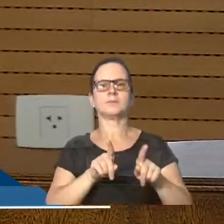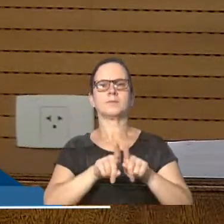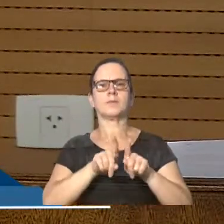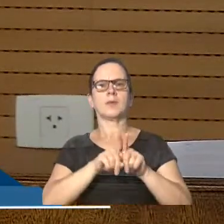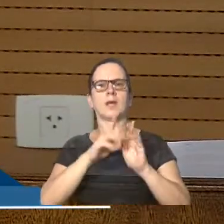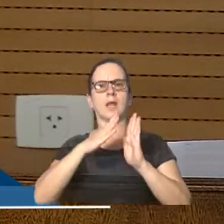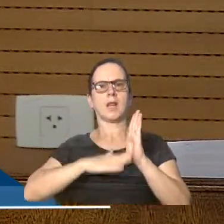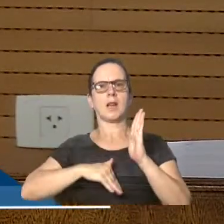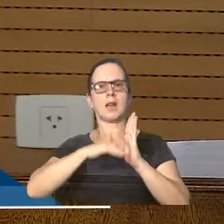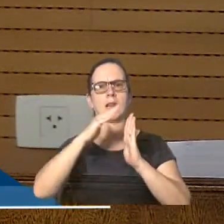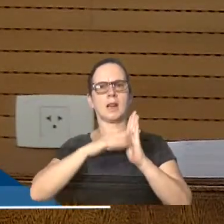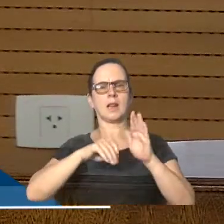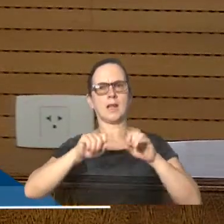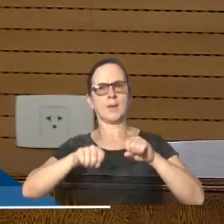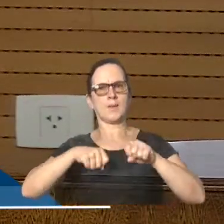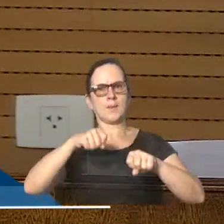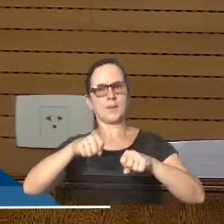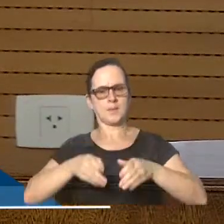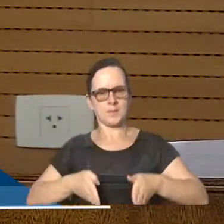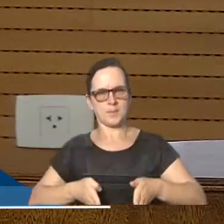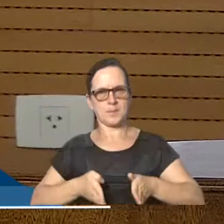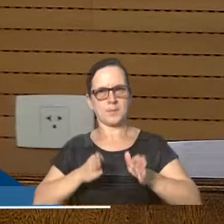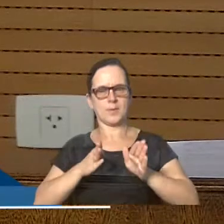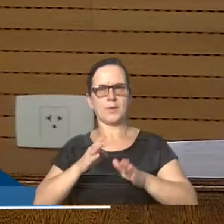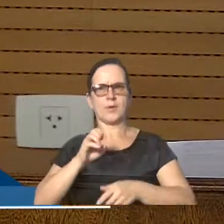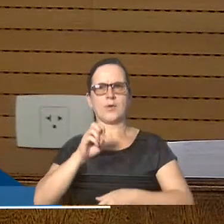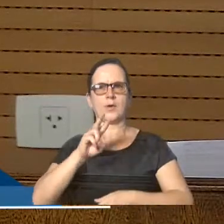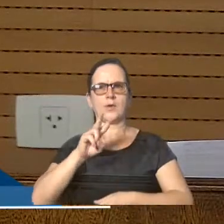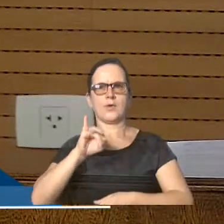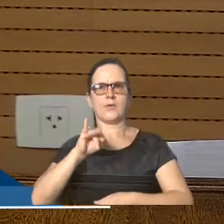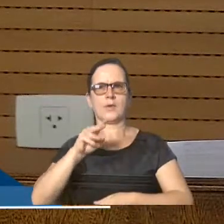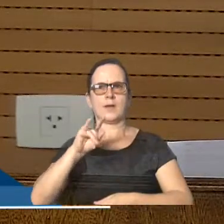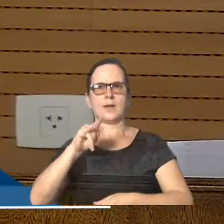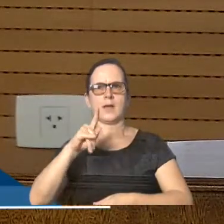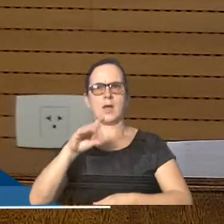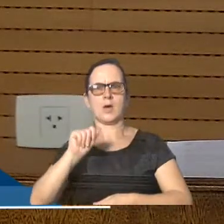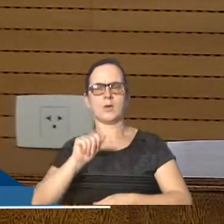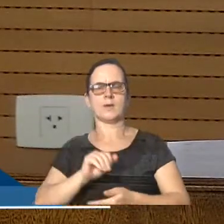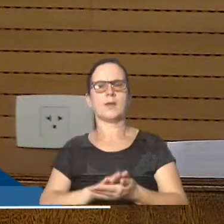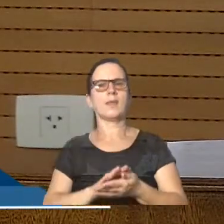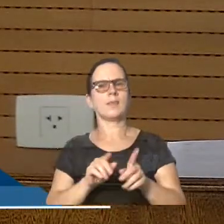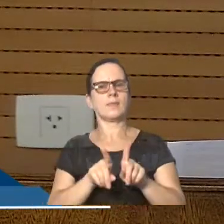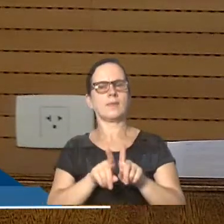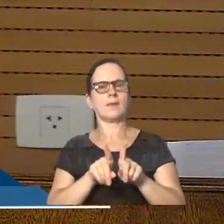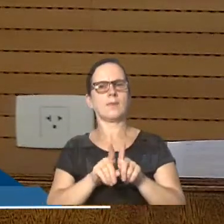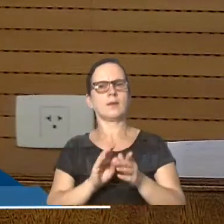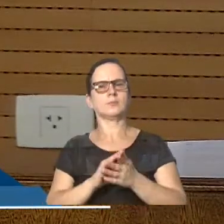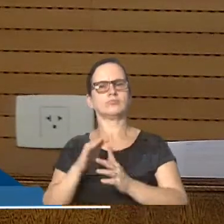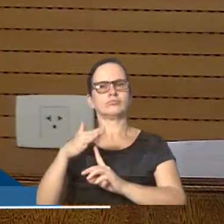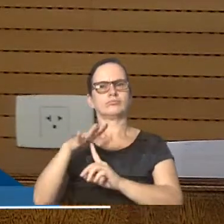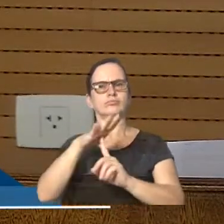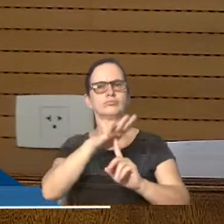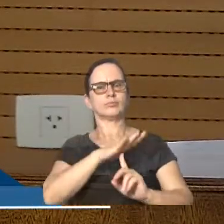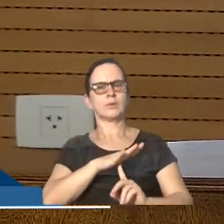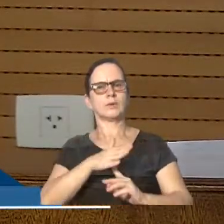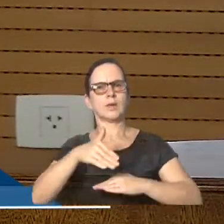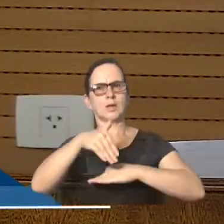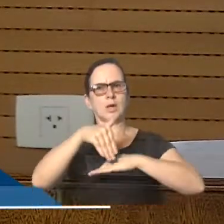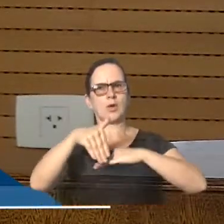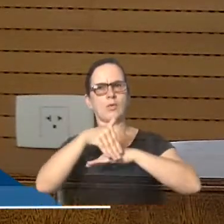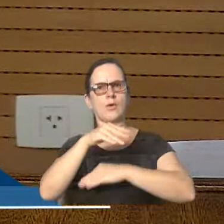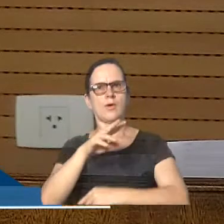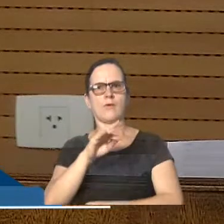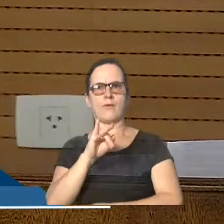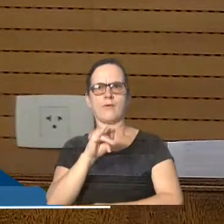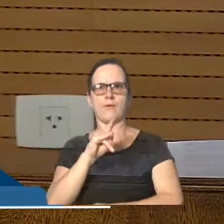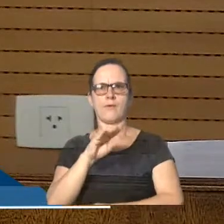pintura da ciclovia da Avenida Henri Borde, na Vila Santa Rosa. Implantação da área de lazer na rua Francisco